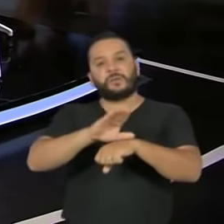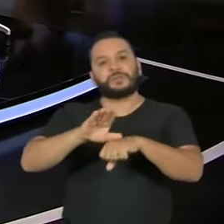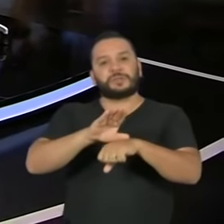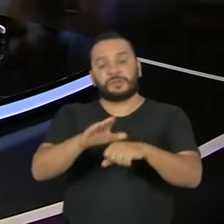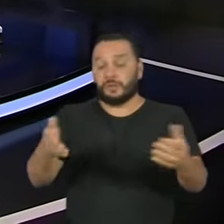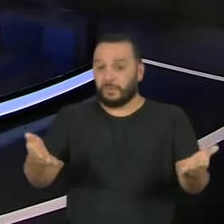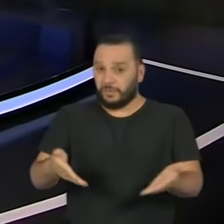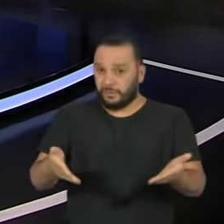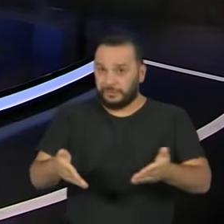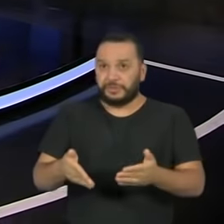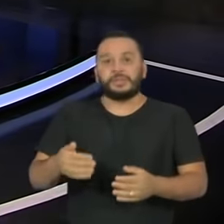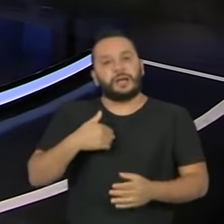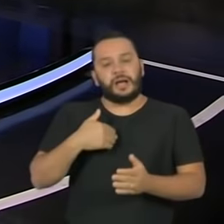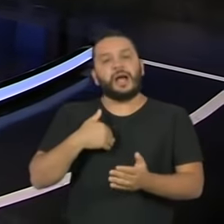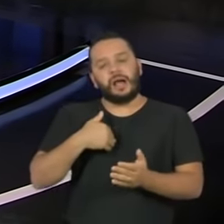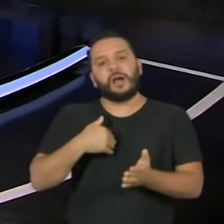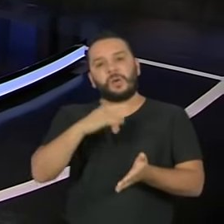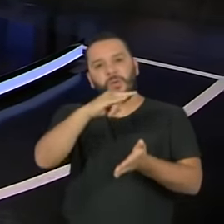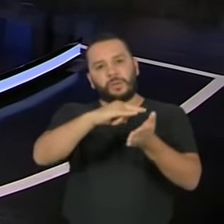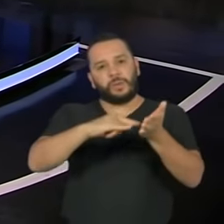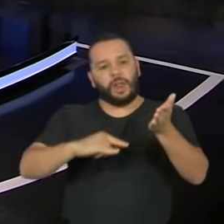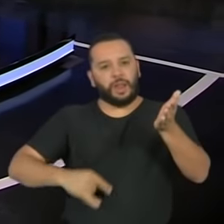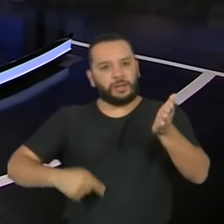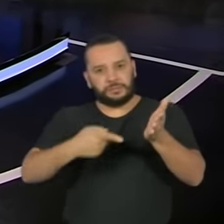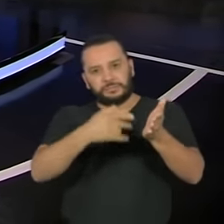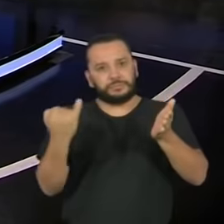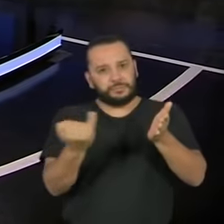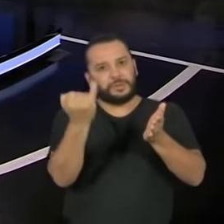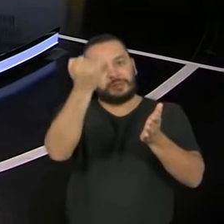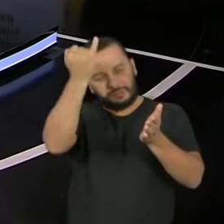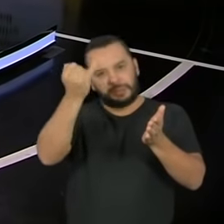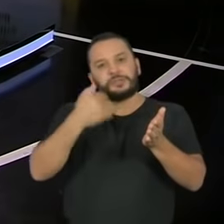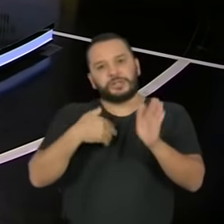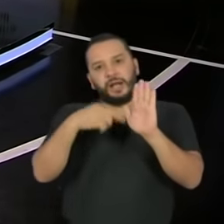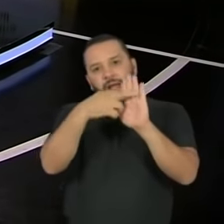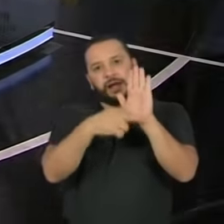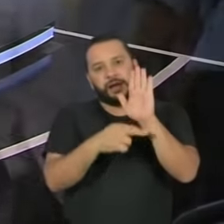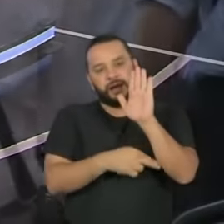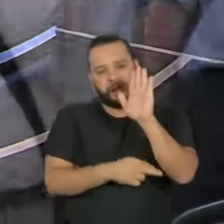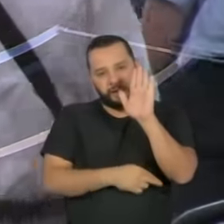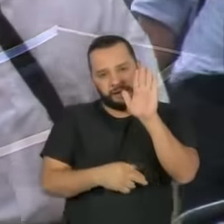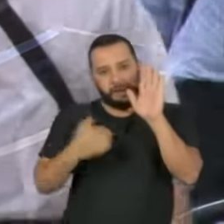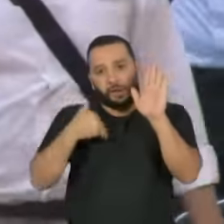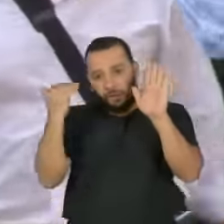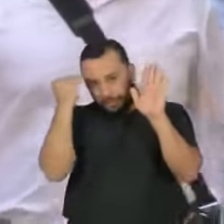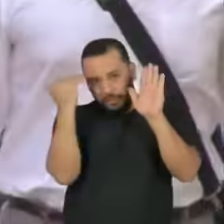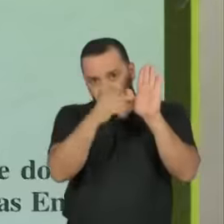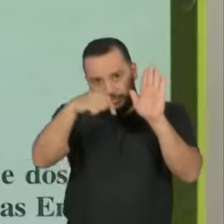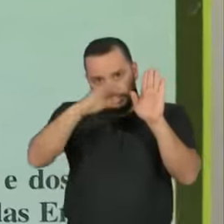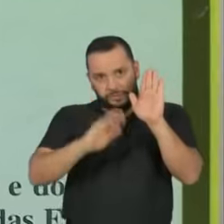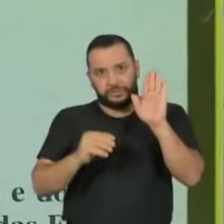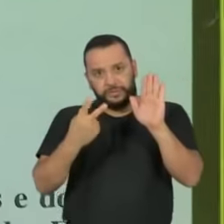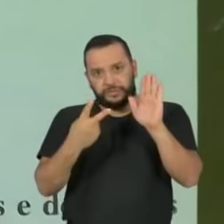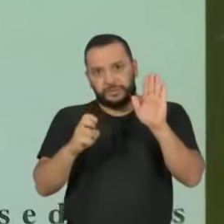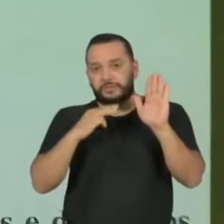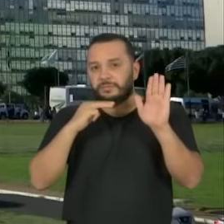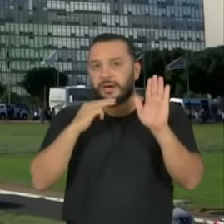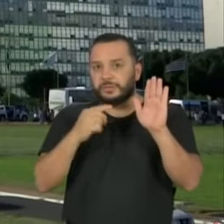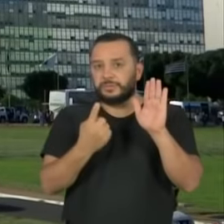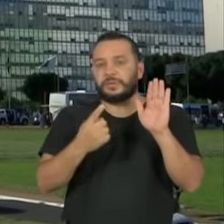hoje. A Constituição é um documento fundamental para o funcionamento do nosso país. E no dia 25 de março de 1824,